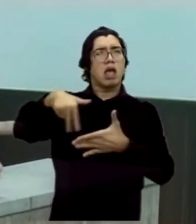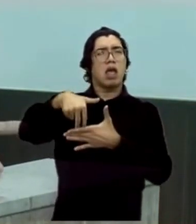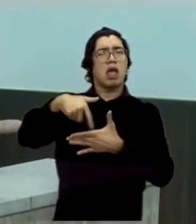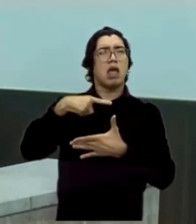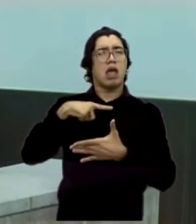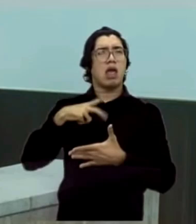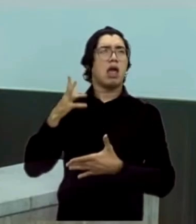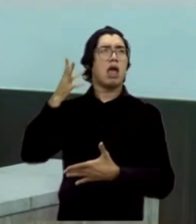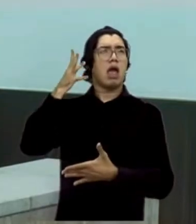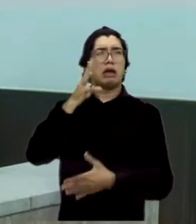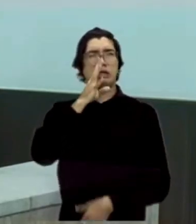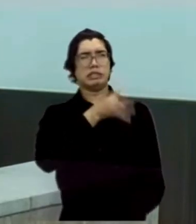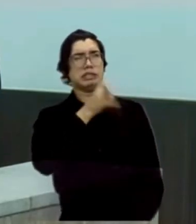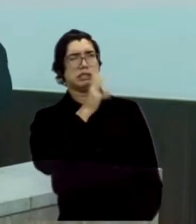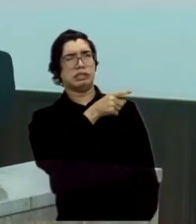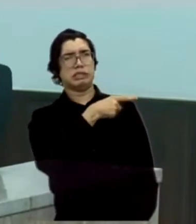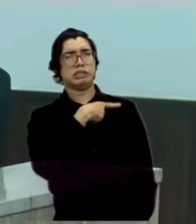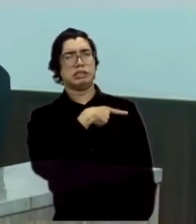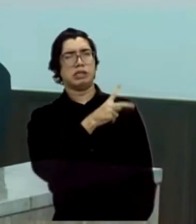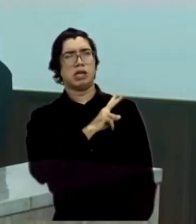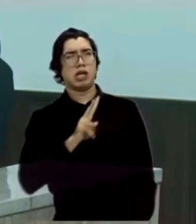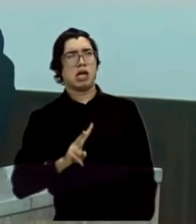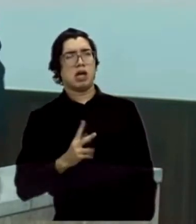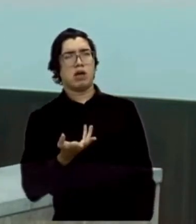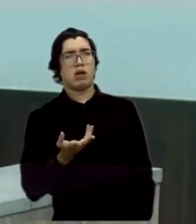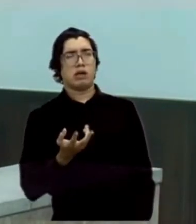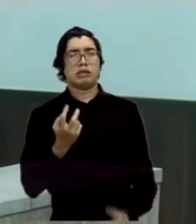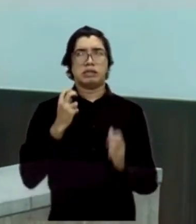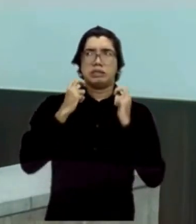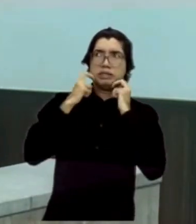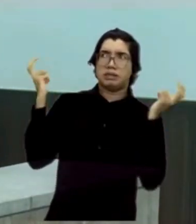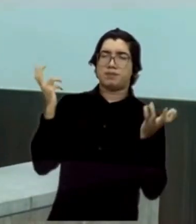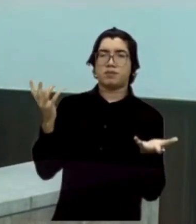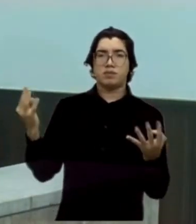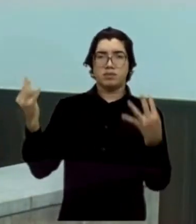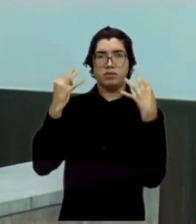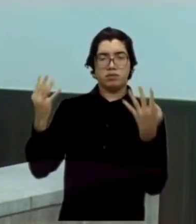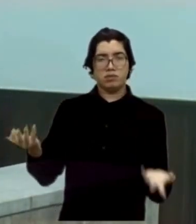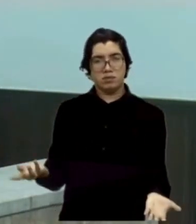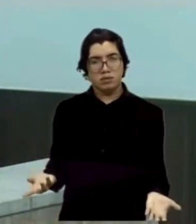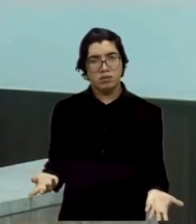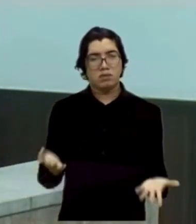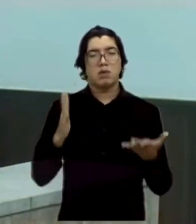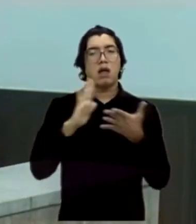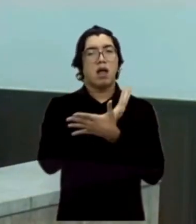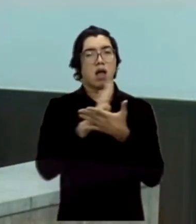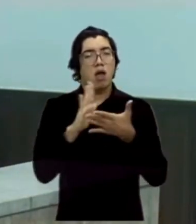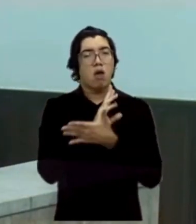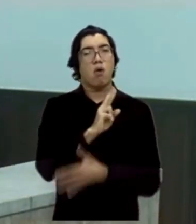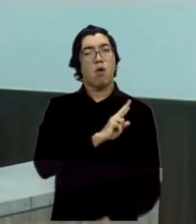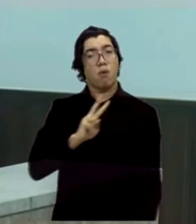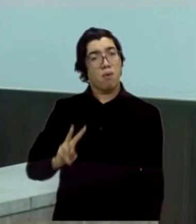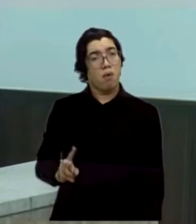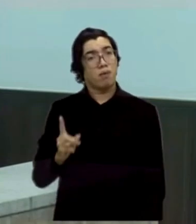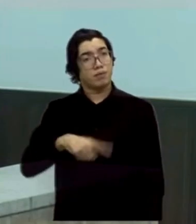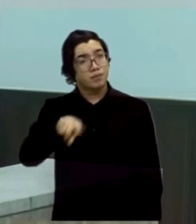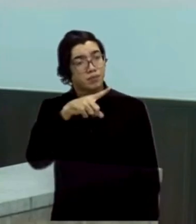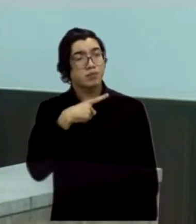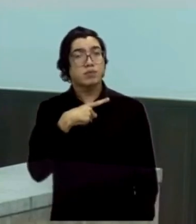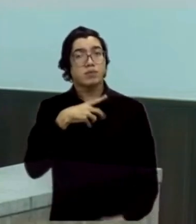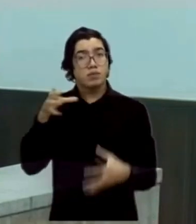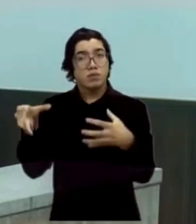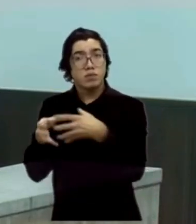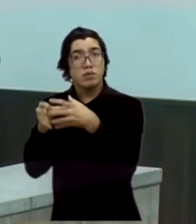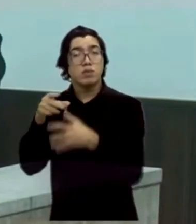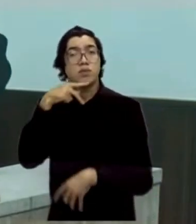papel o seu trabalho então acho isso extremamente equivocado colegas que se esquecem que estão no partido hoje que defende atual